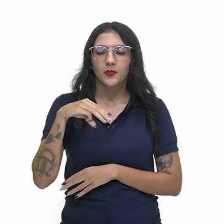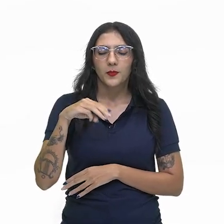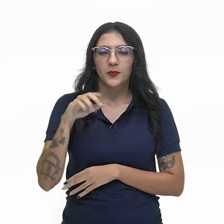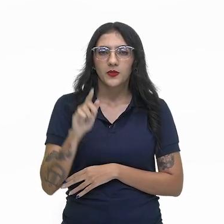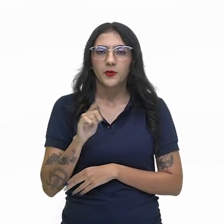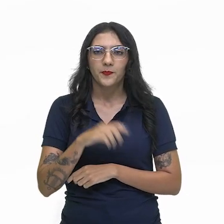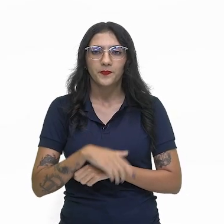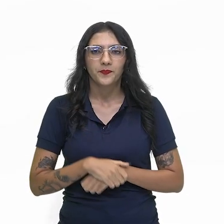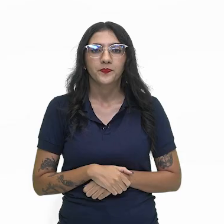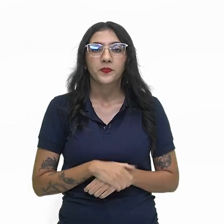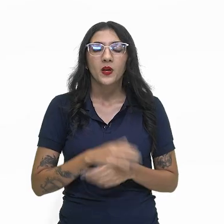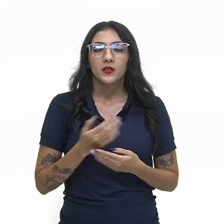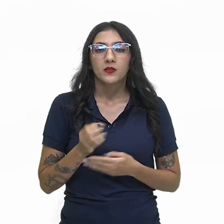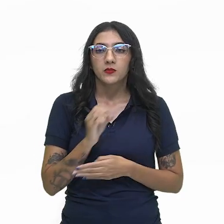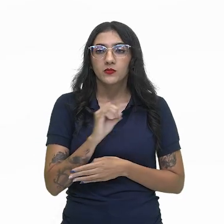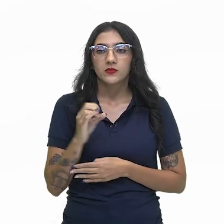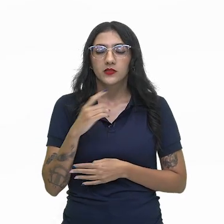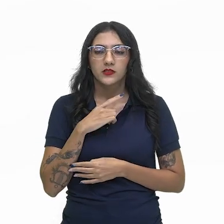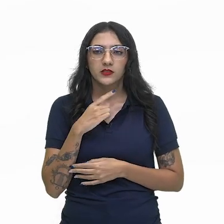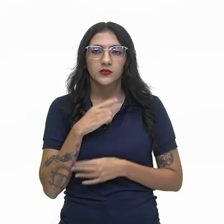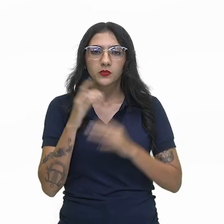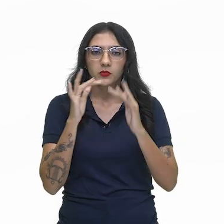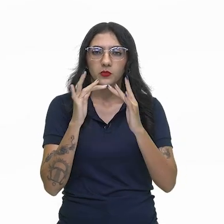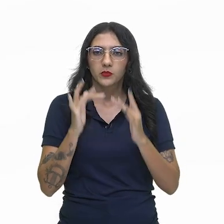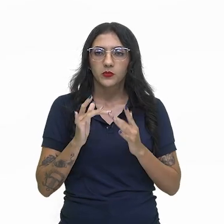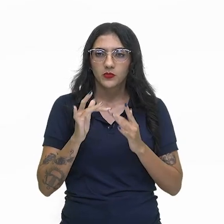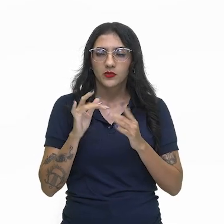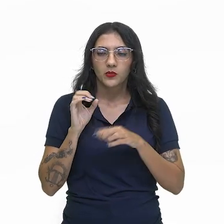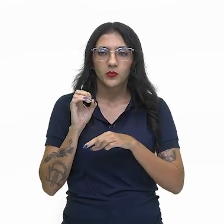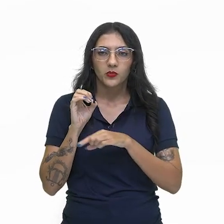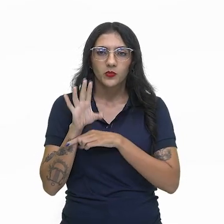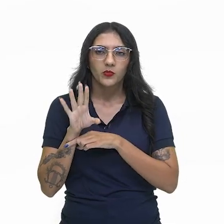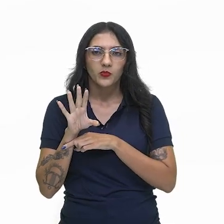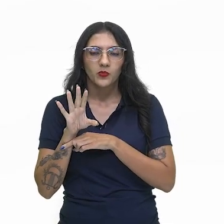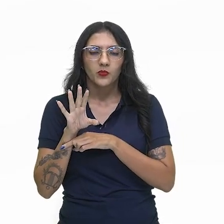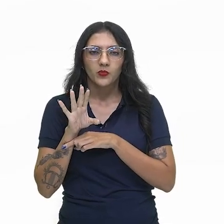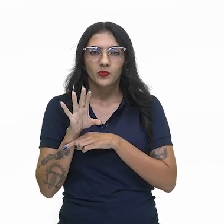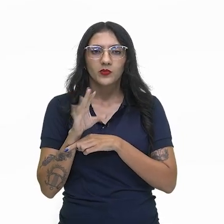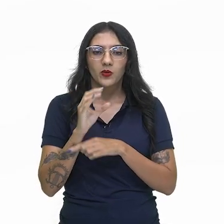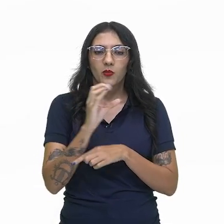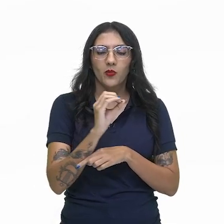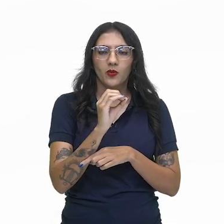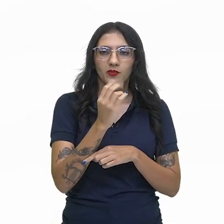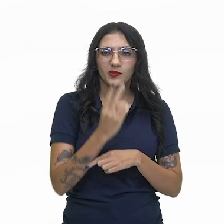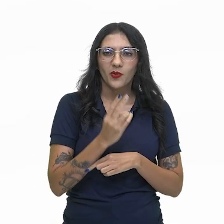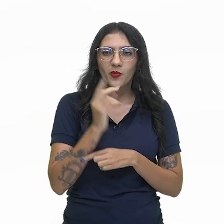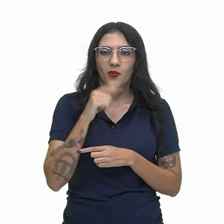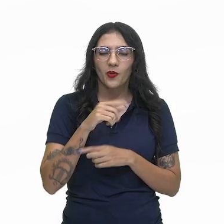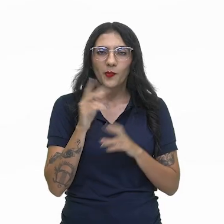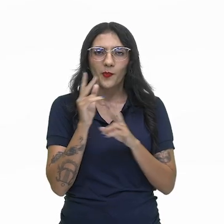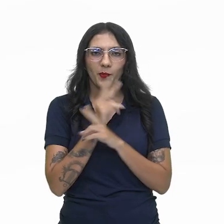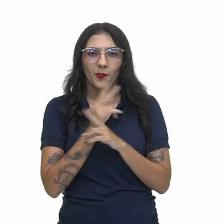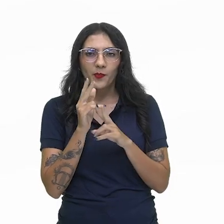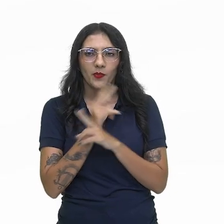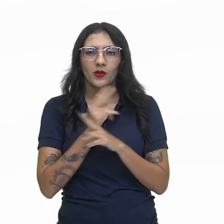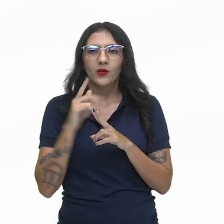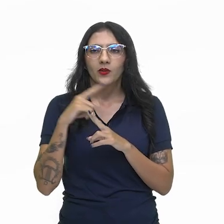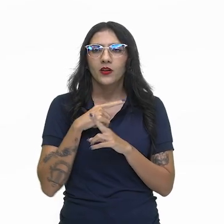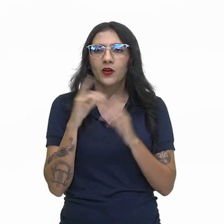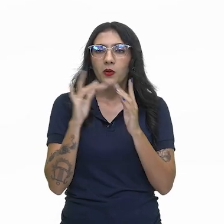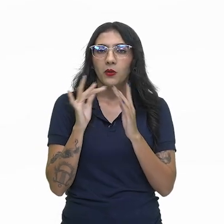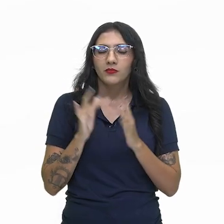quando exposto à luz, o magnésio e o oxigênio do ar, ele